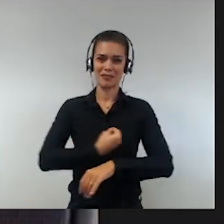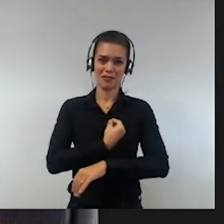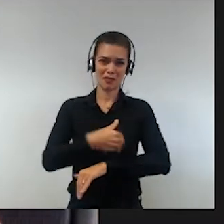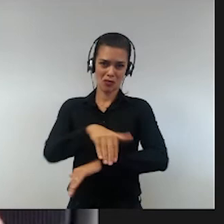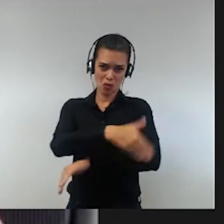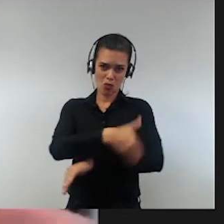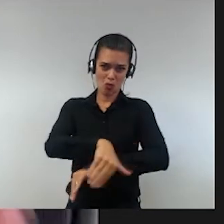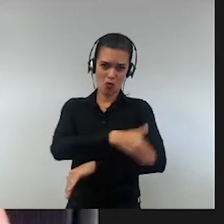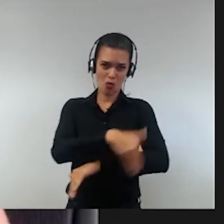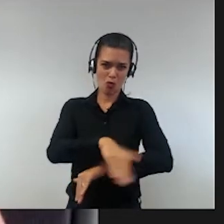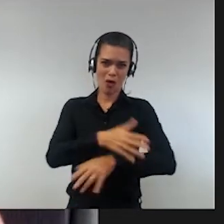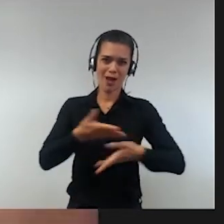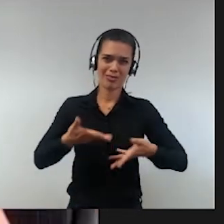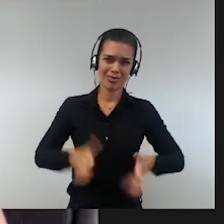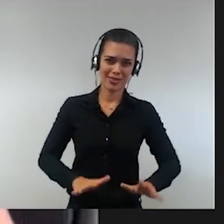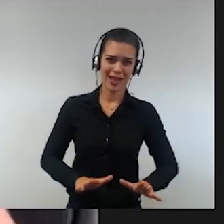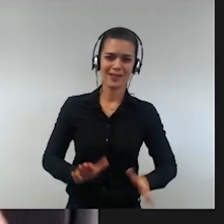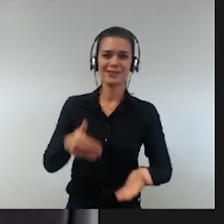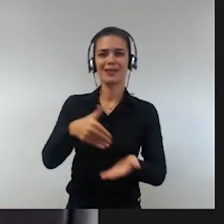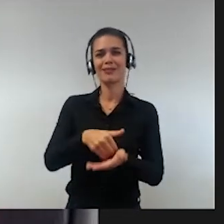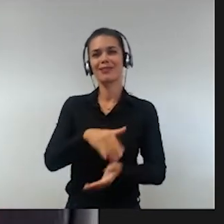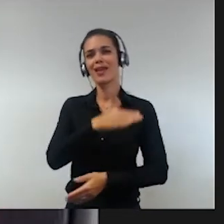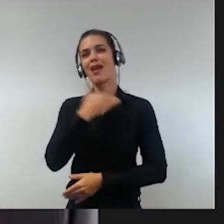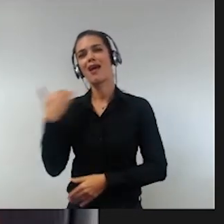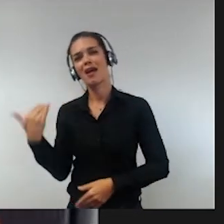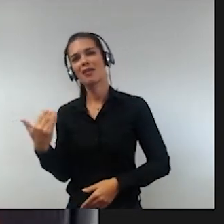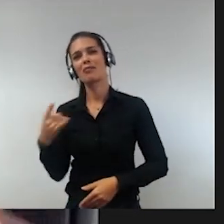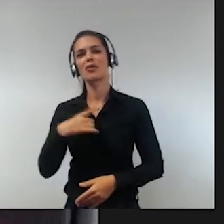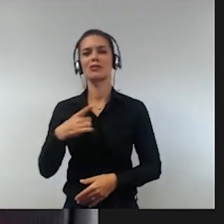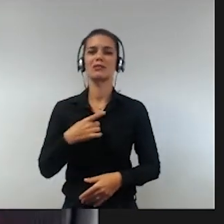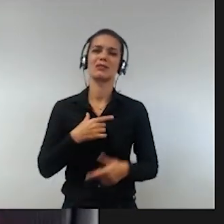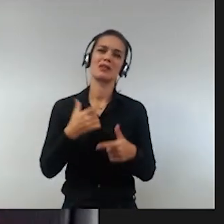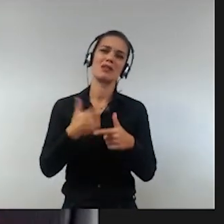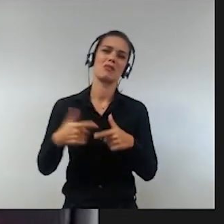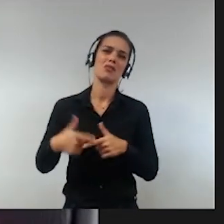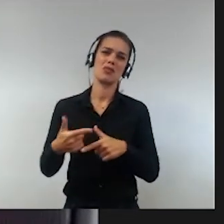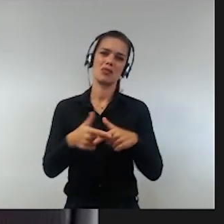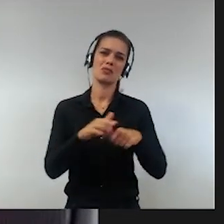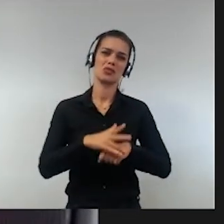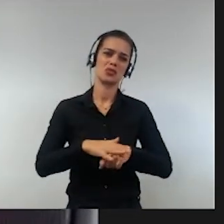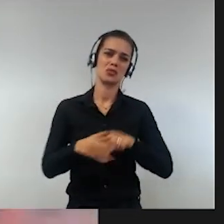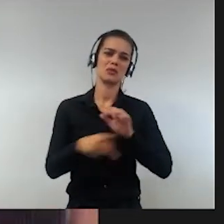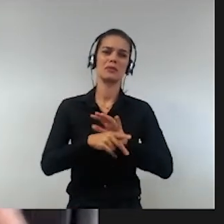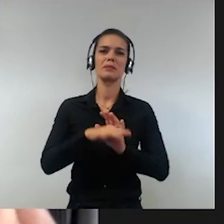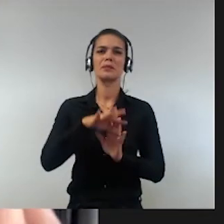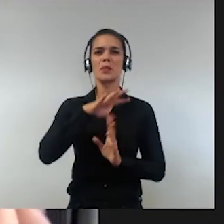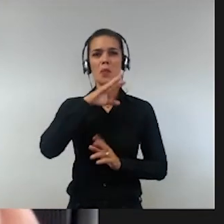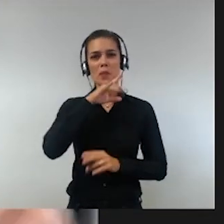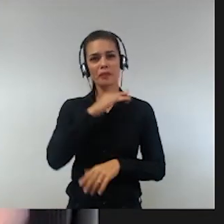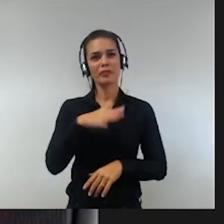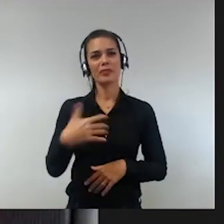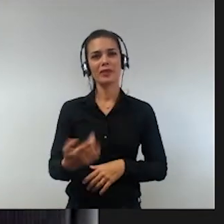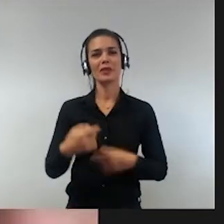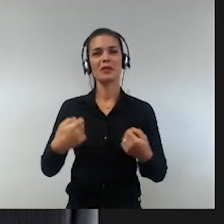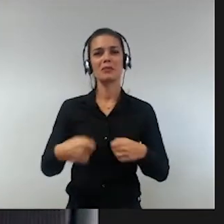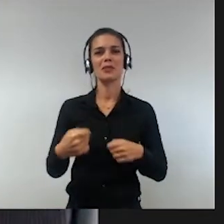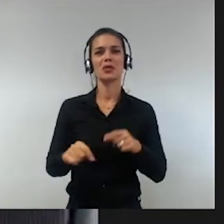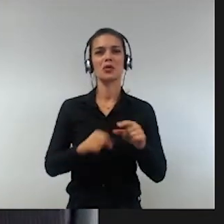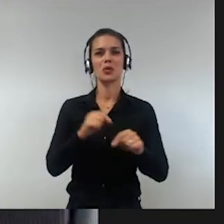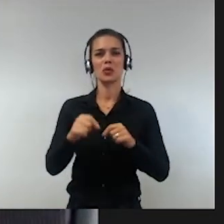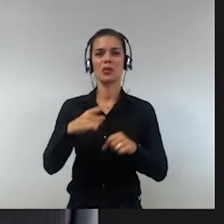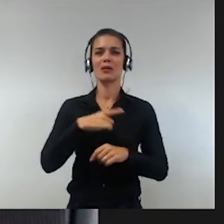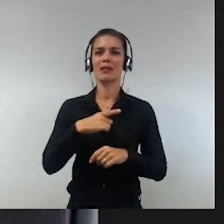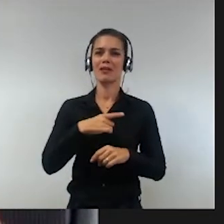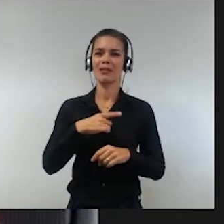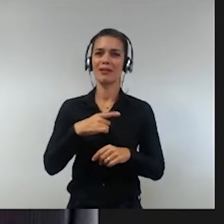morre em inanição, com zoonoses. Então, é preciso modificar essa noção, esse senso